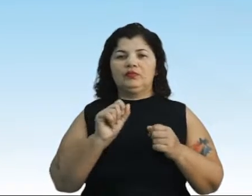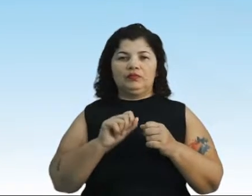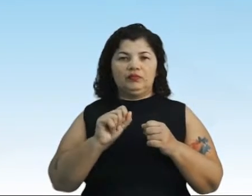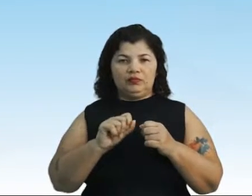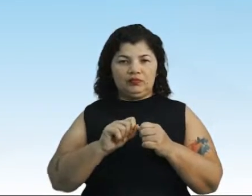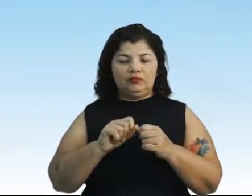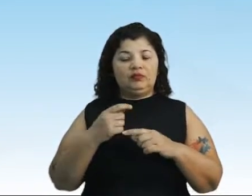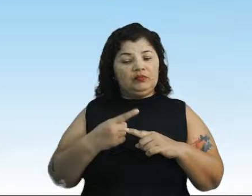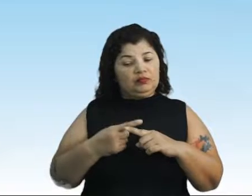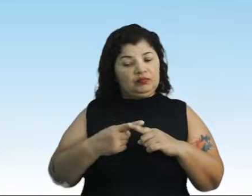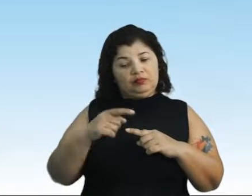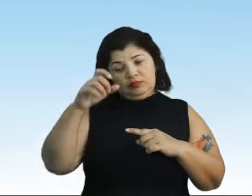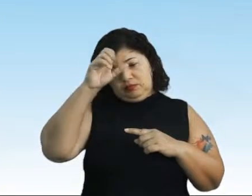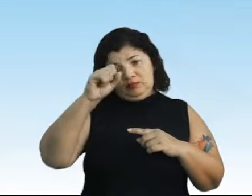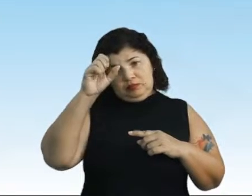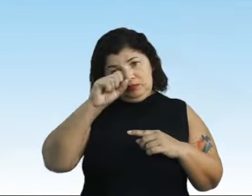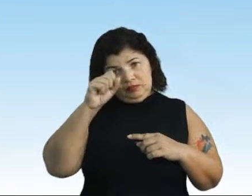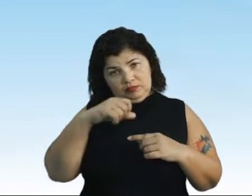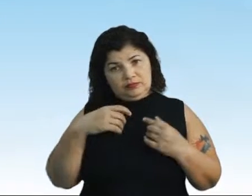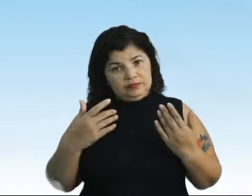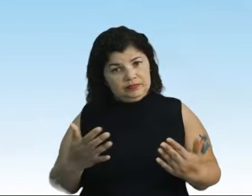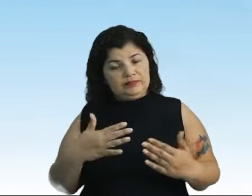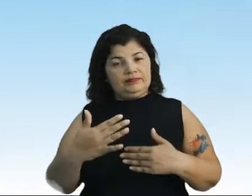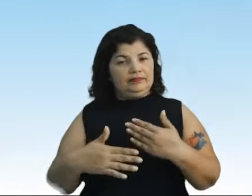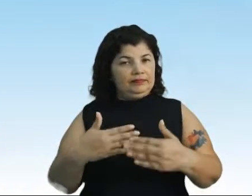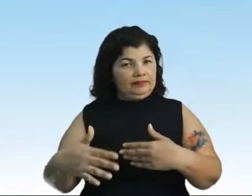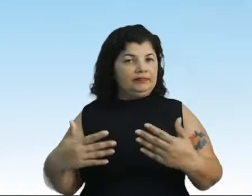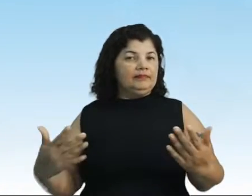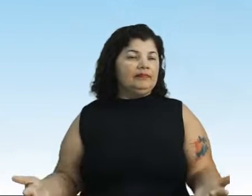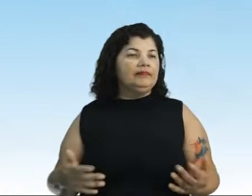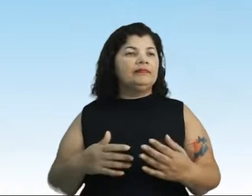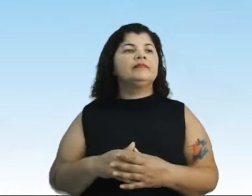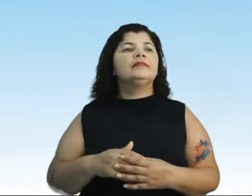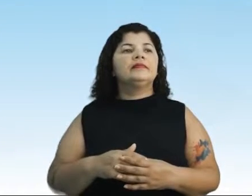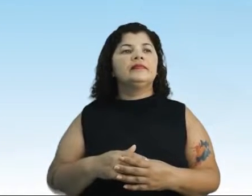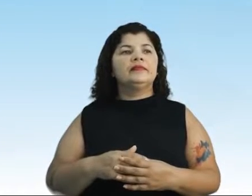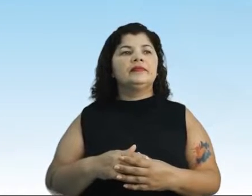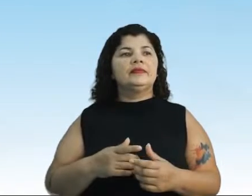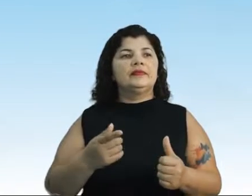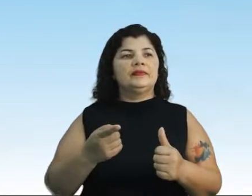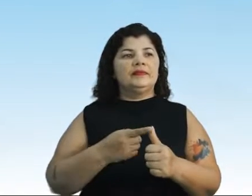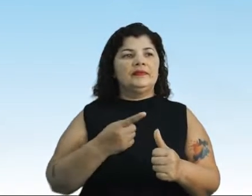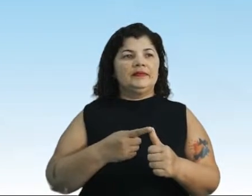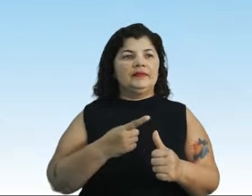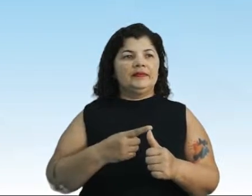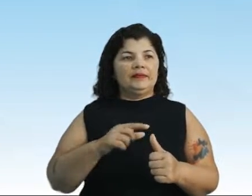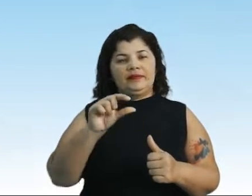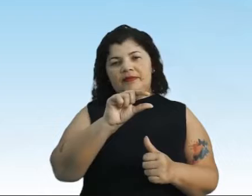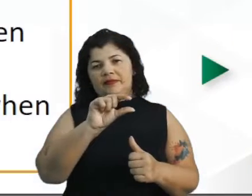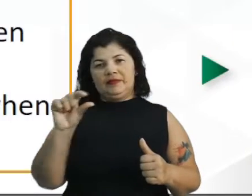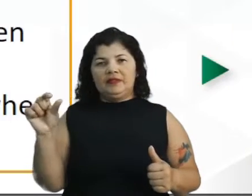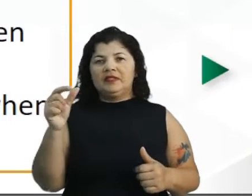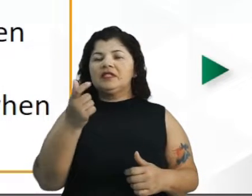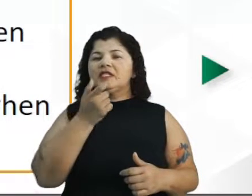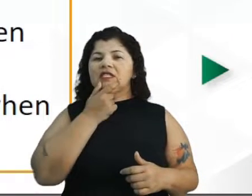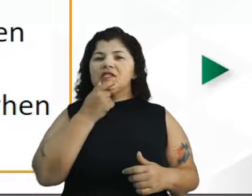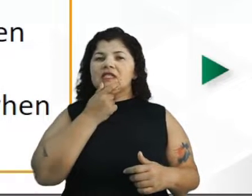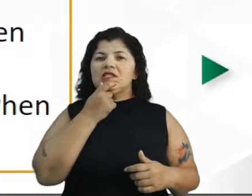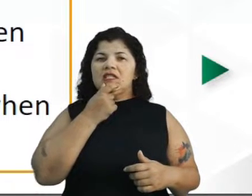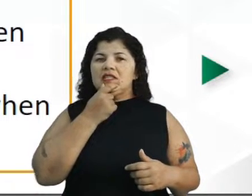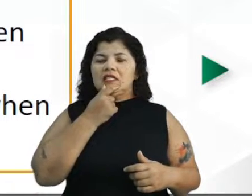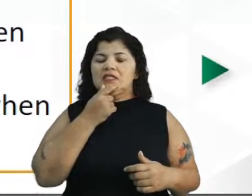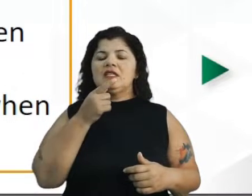eu desenvolvi a habilidade, a primeira sentença ela tem aí por tradução she can ride a bike.